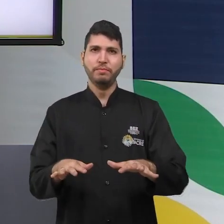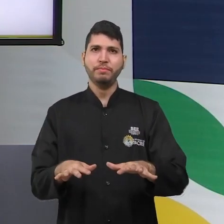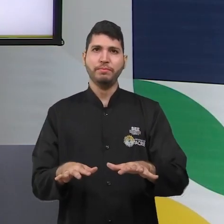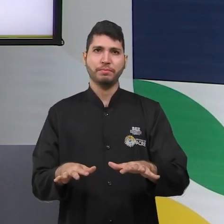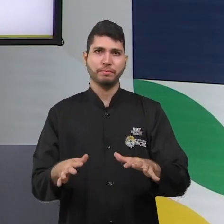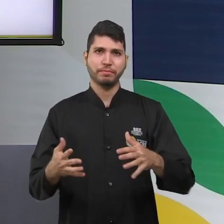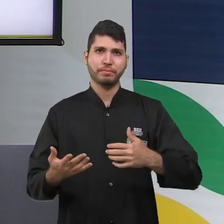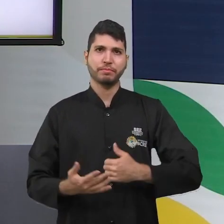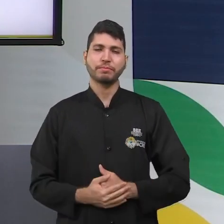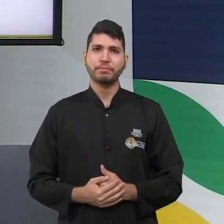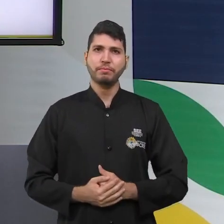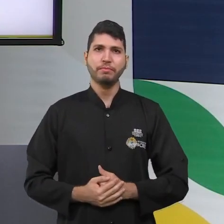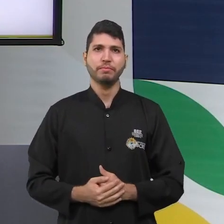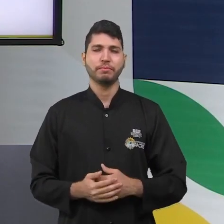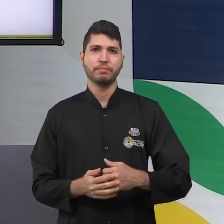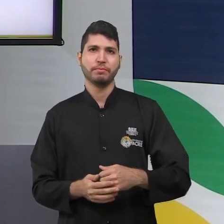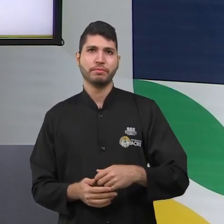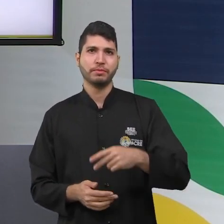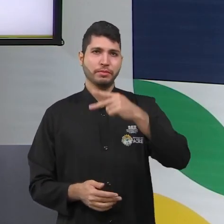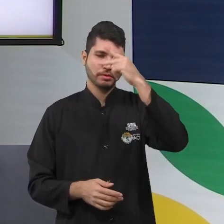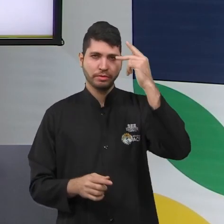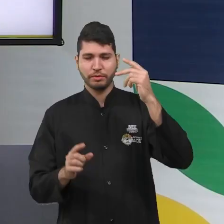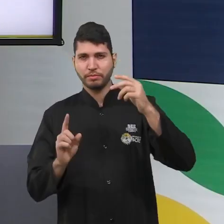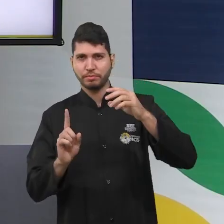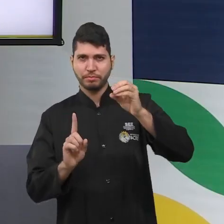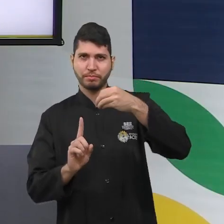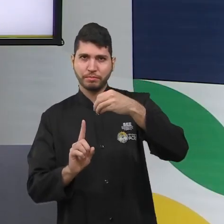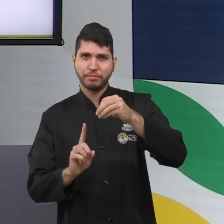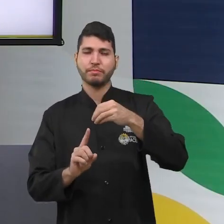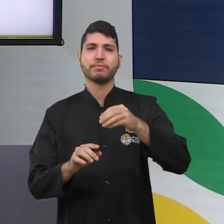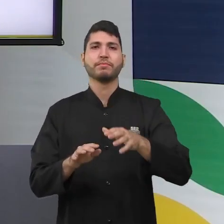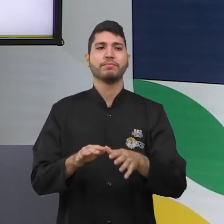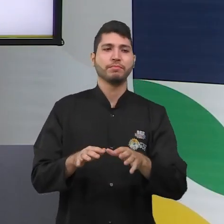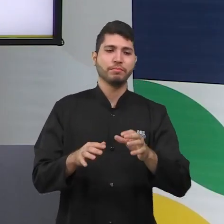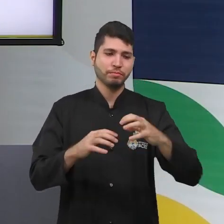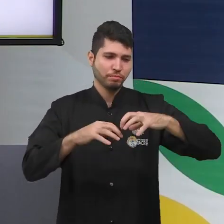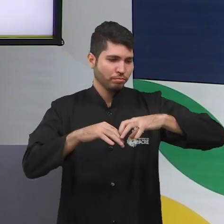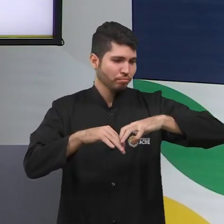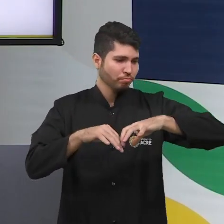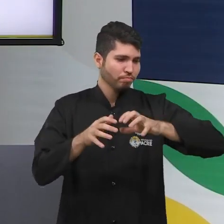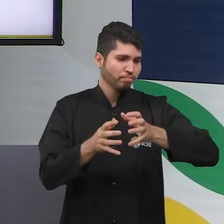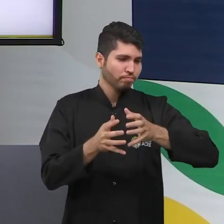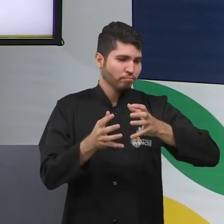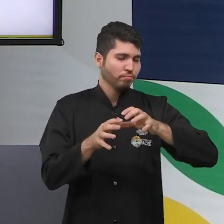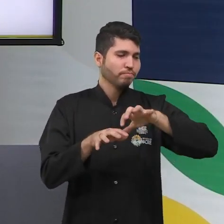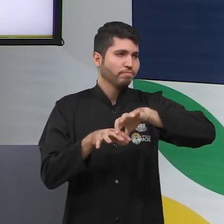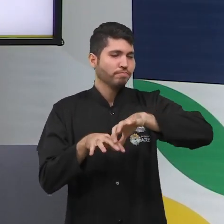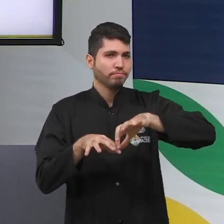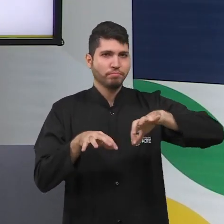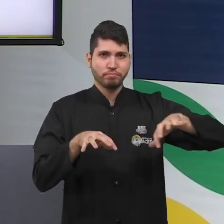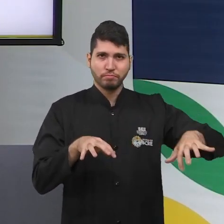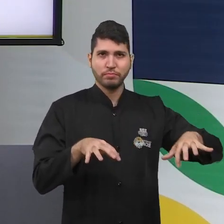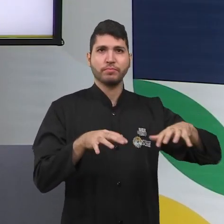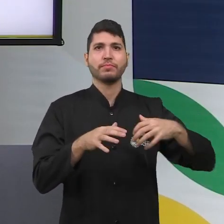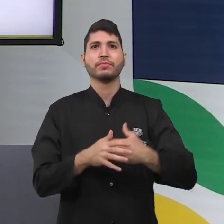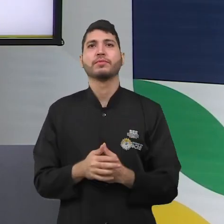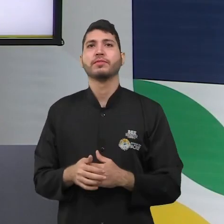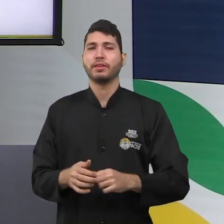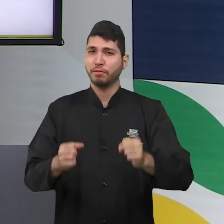sentido? Pessoas vulneráveis, marginalizadas, acabam por meio do esporte tendo acesso